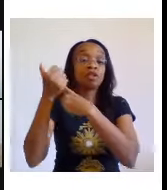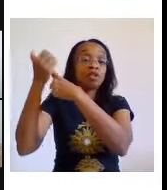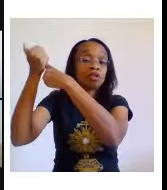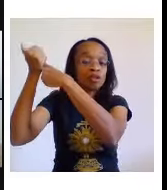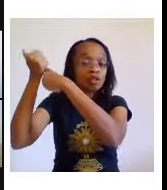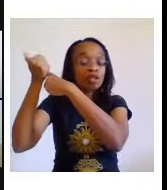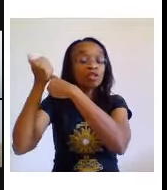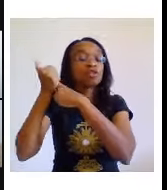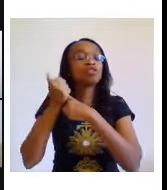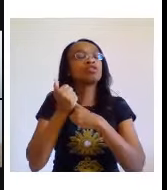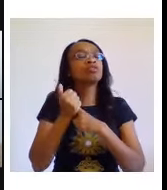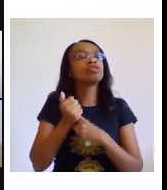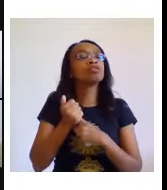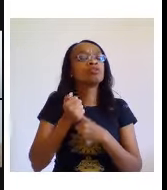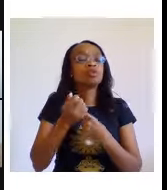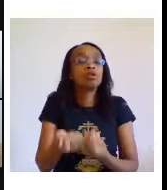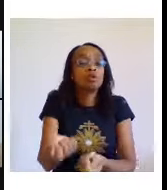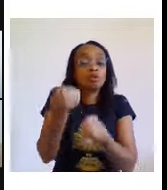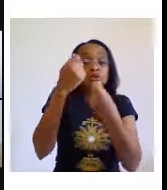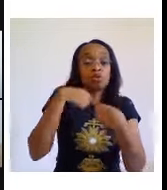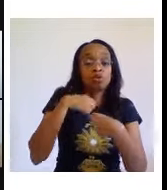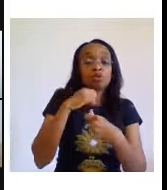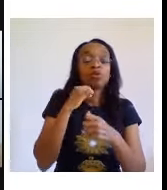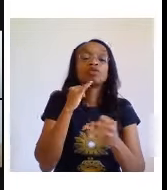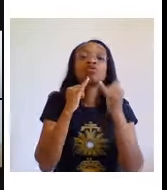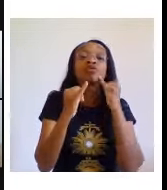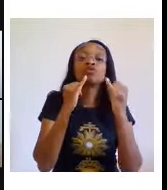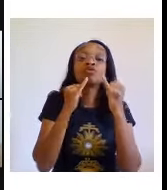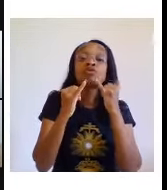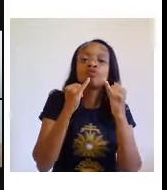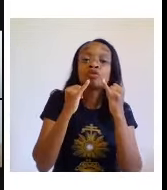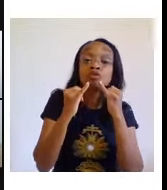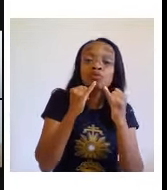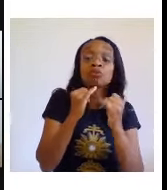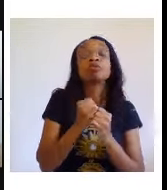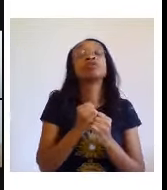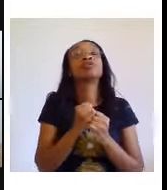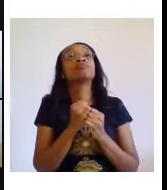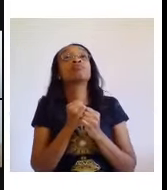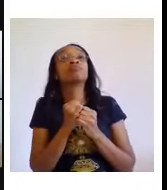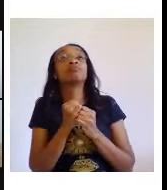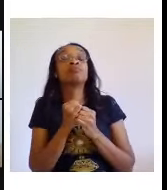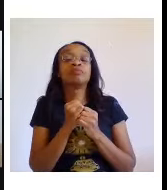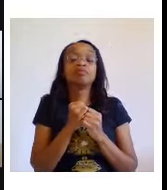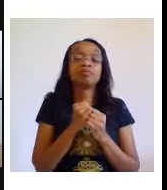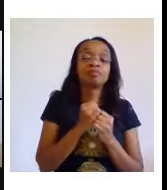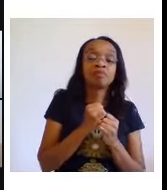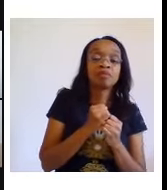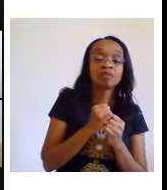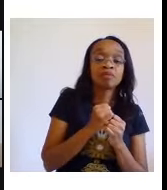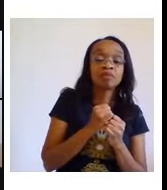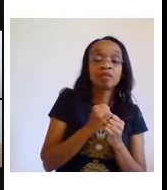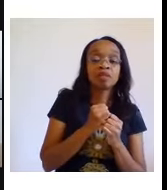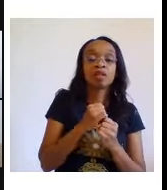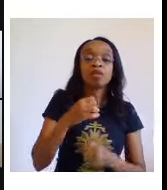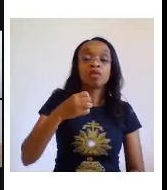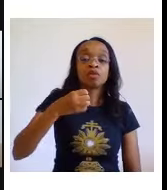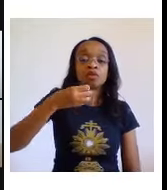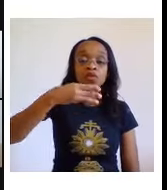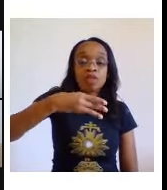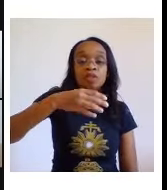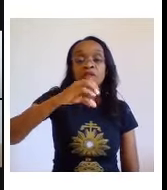a diversas informações, por exemplo, os satélites melhoraram muito as informações. Então, ao longo dos últimos